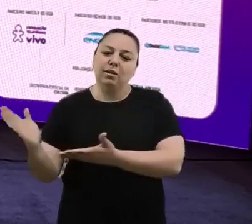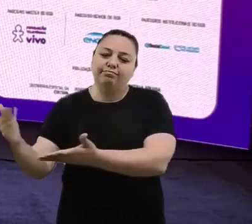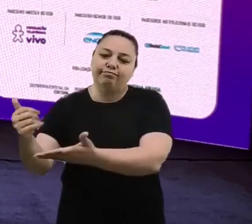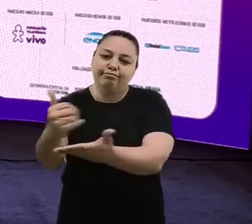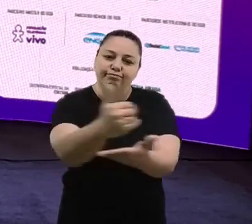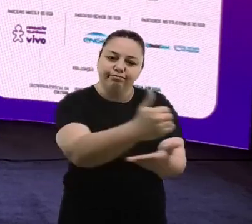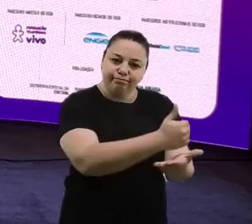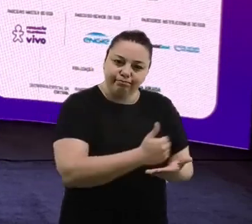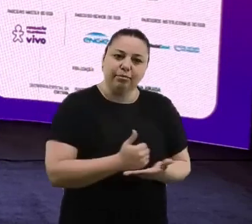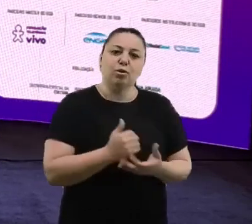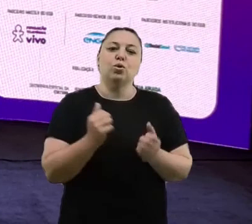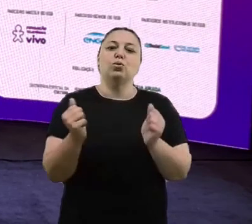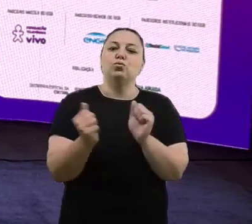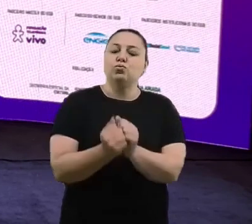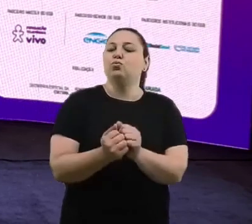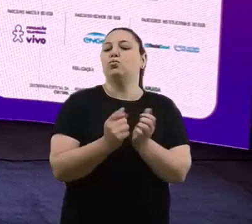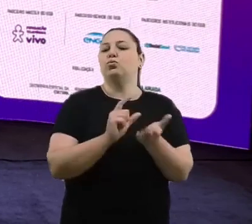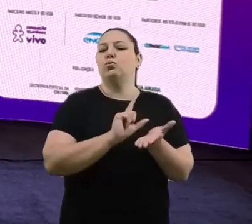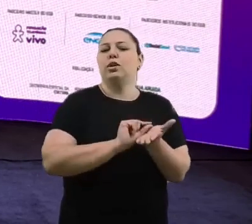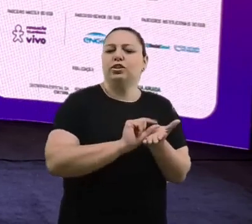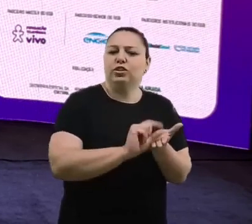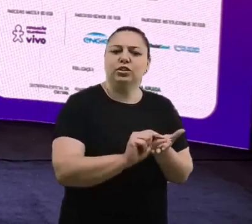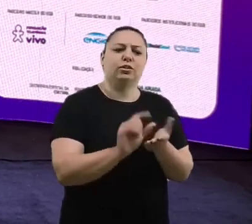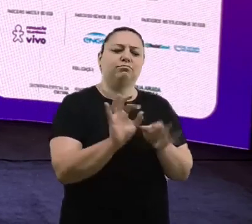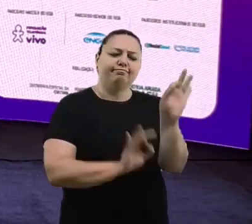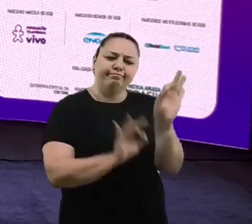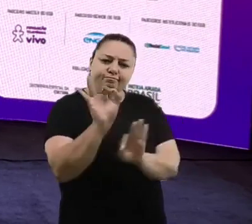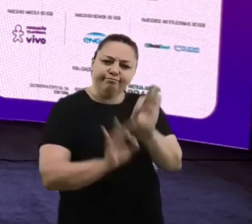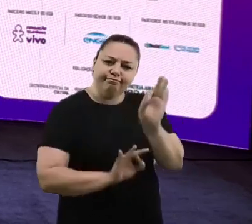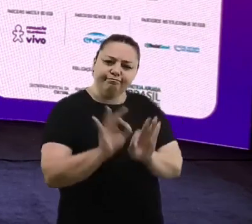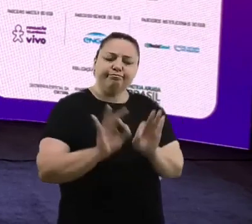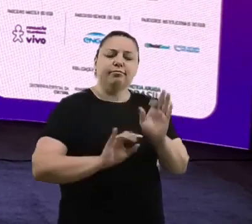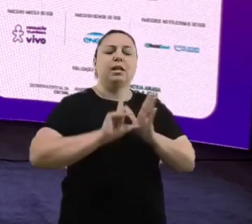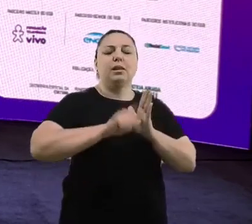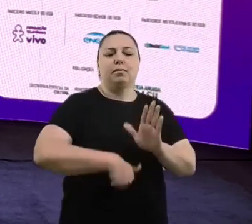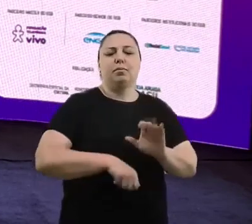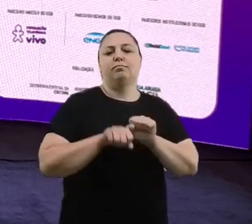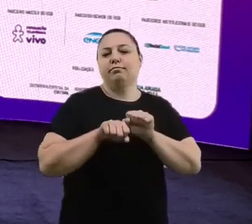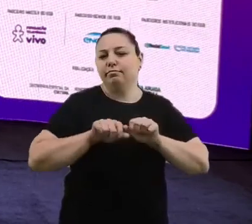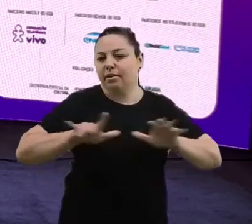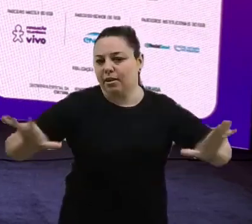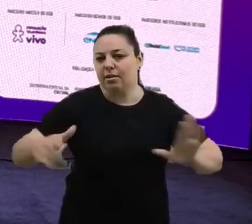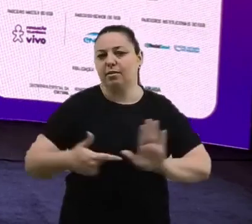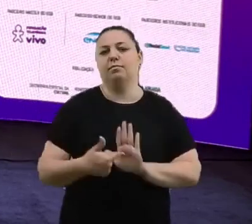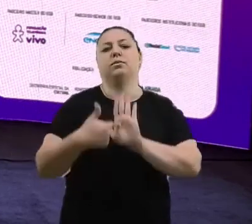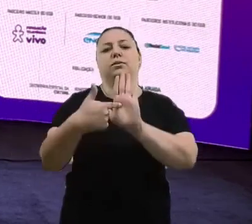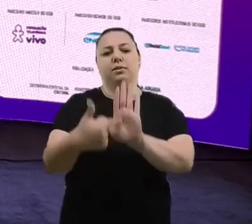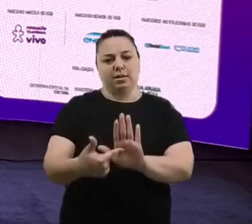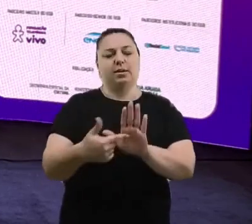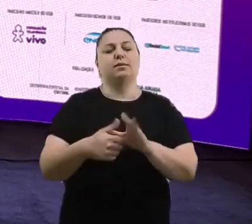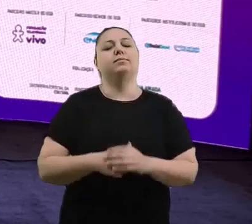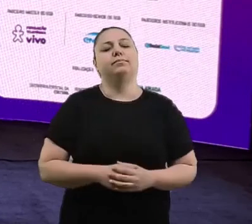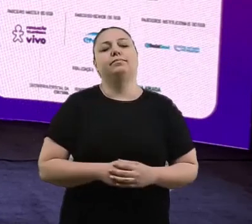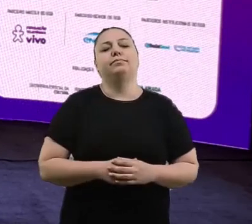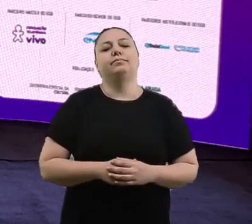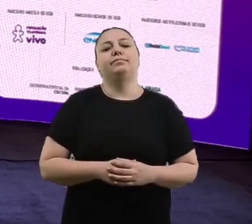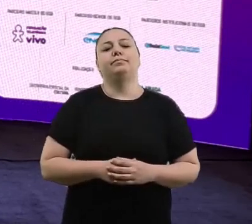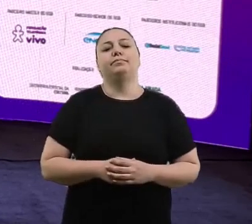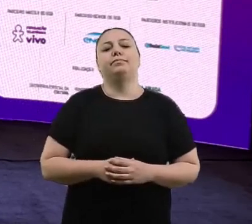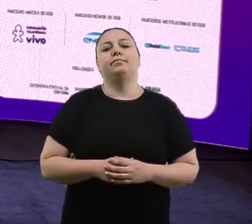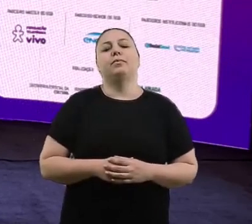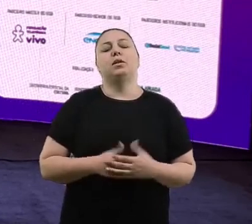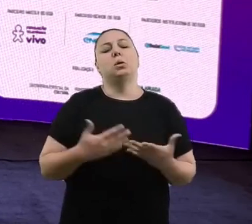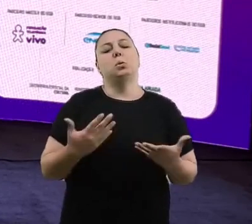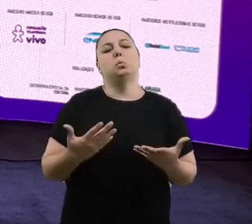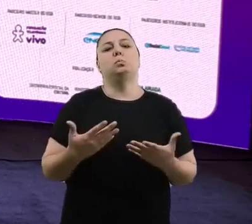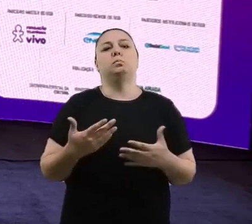científicos para divulgar, para expor como que funciona o Yooper e os resultados alcançados. E em breve,